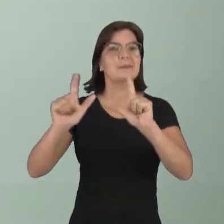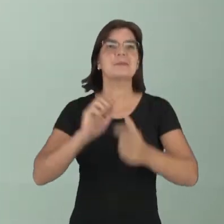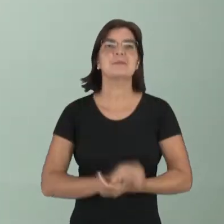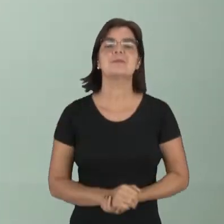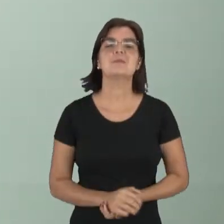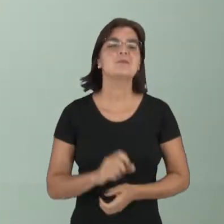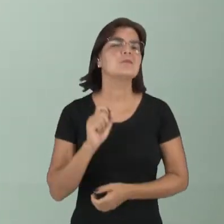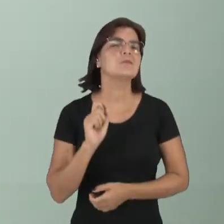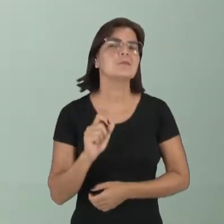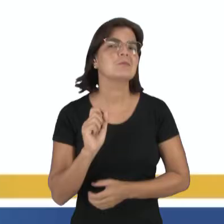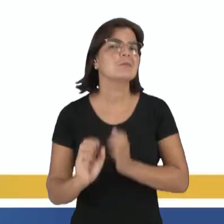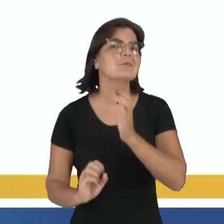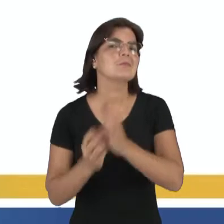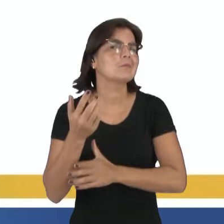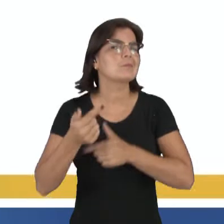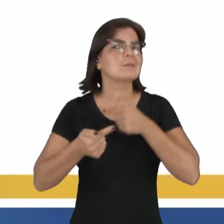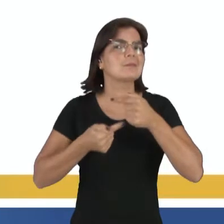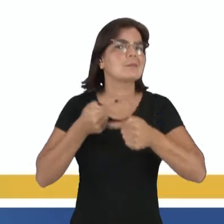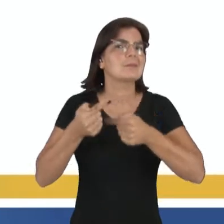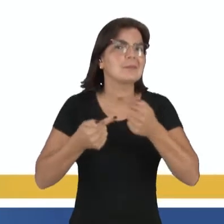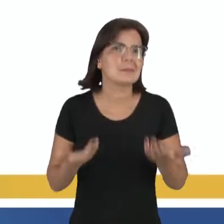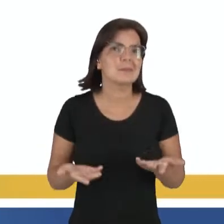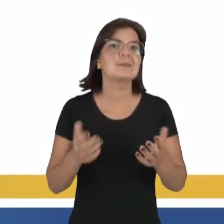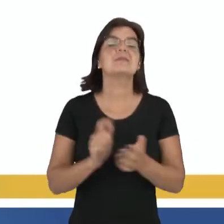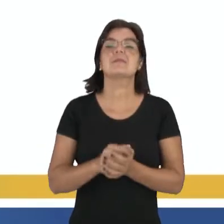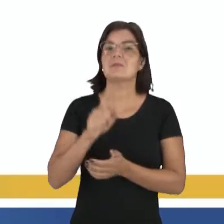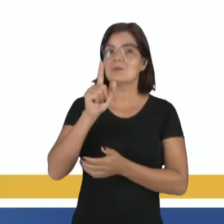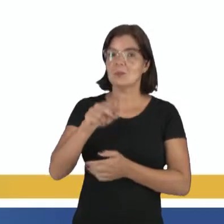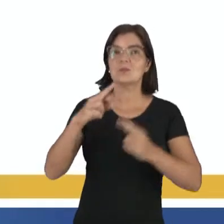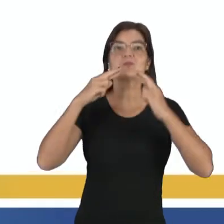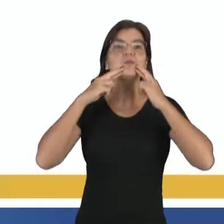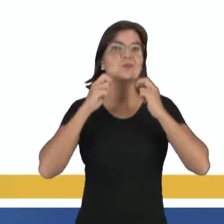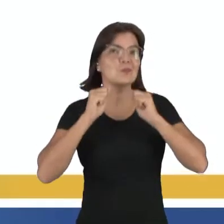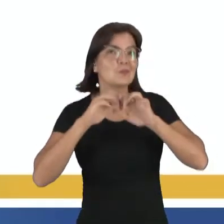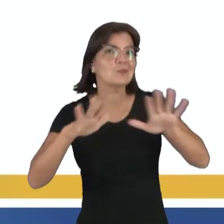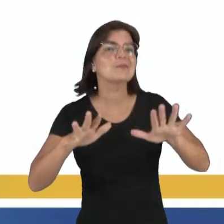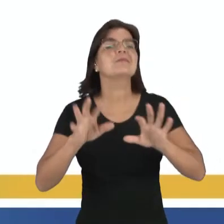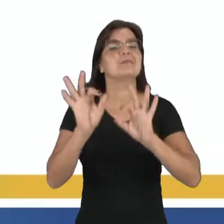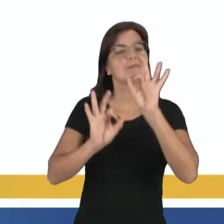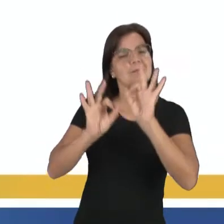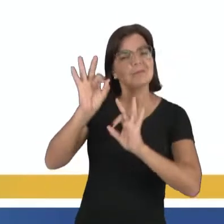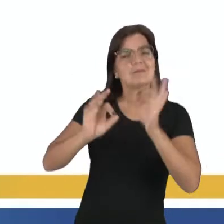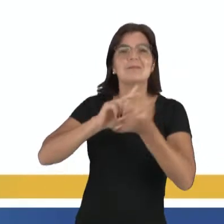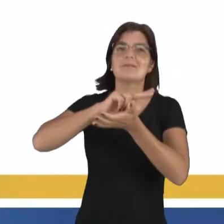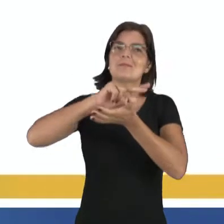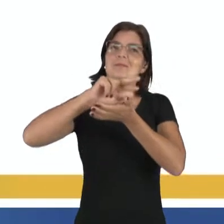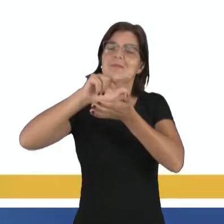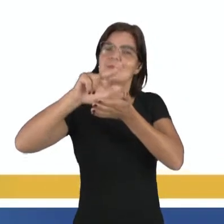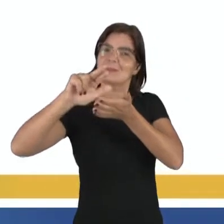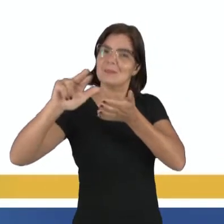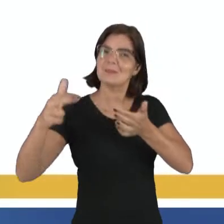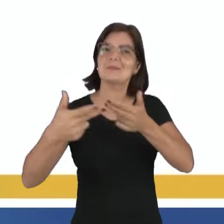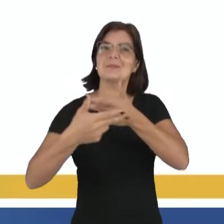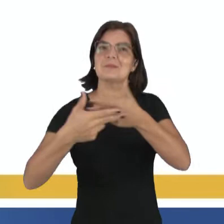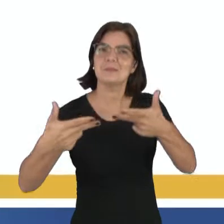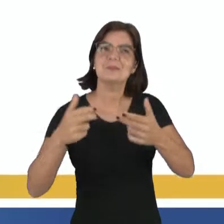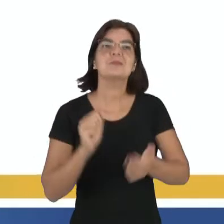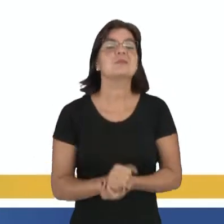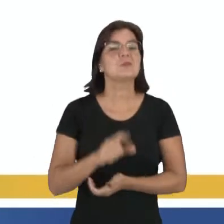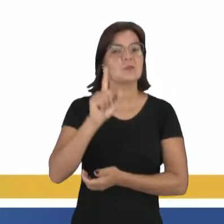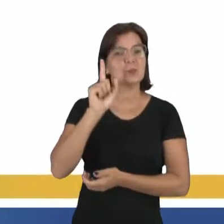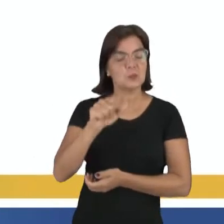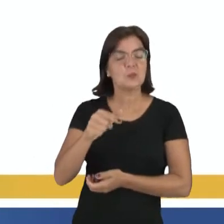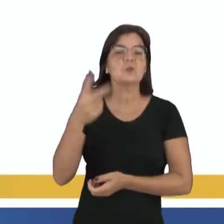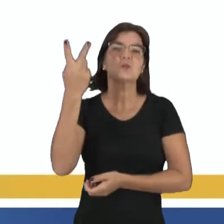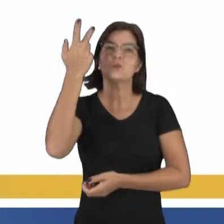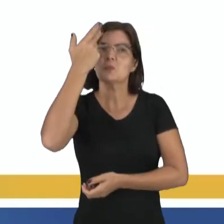disso. O que é matéria-prima? Recurso com o qual se fabricam os mais variados bens. É